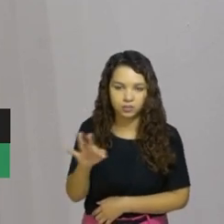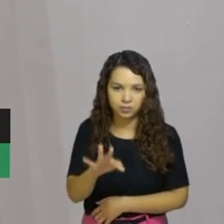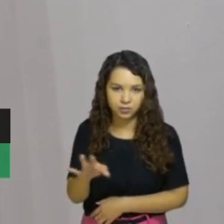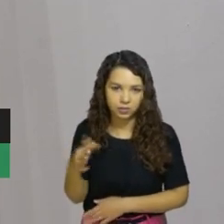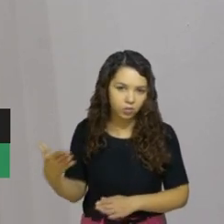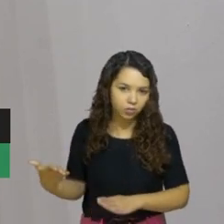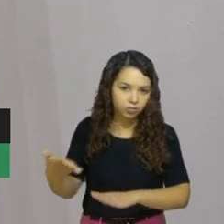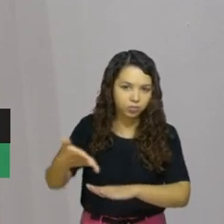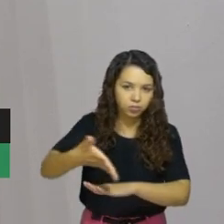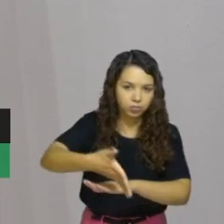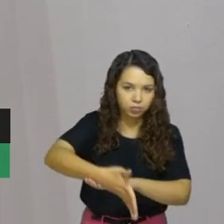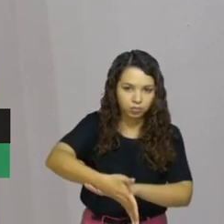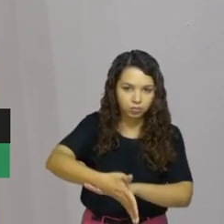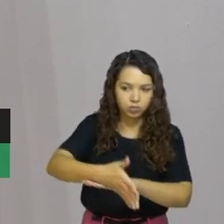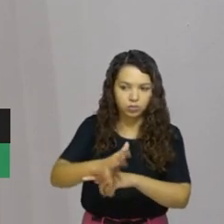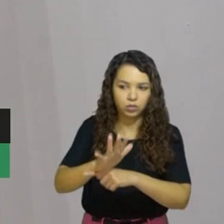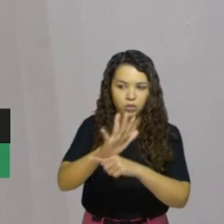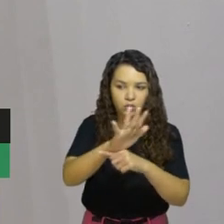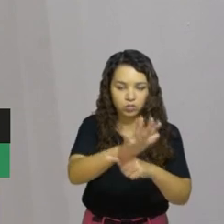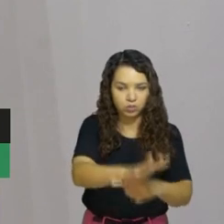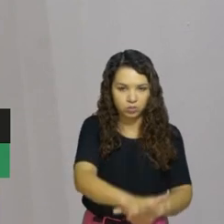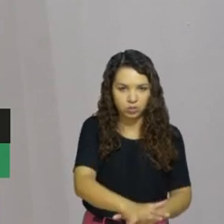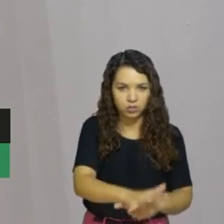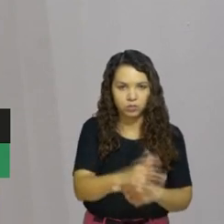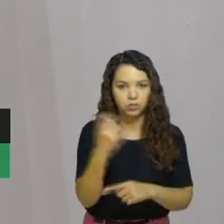atuando no Rio Grande do Sul,